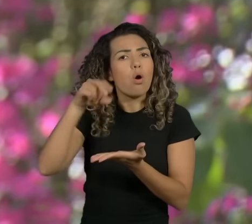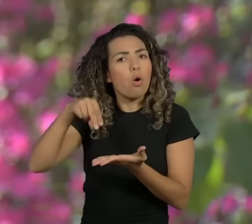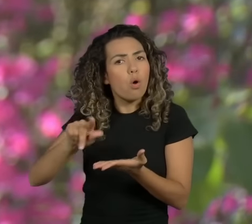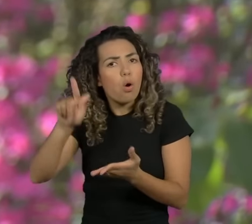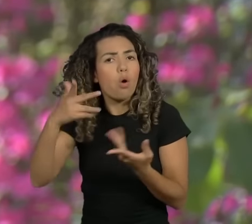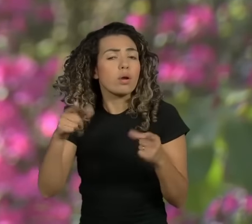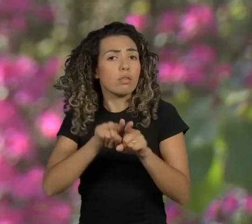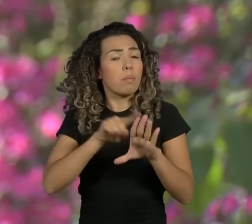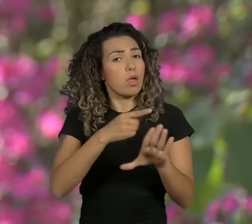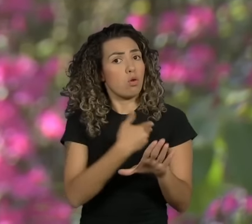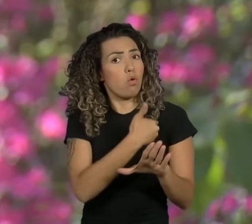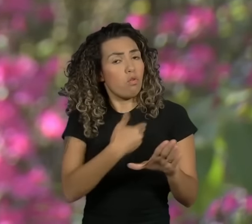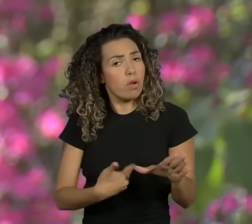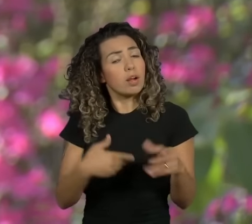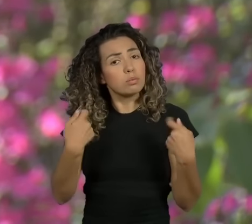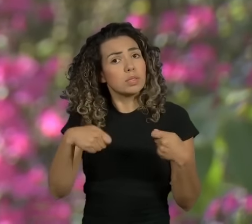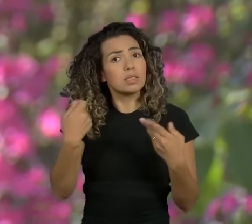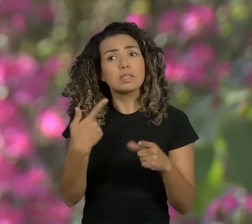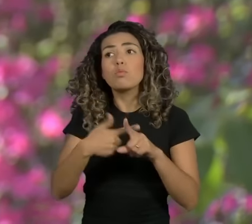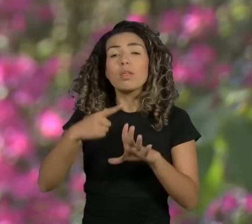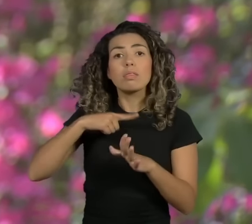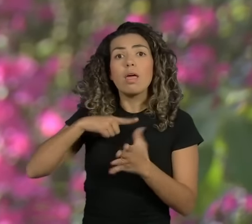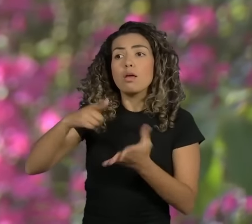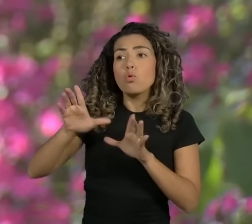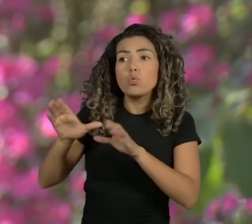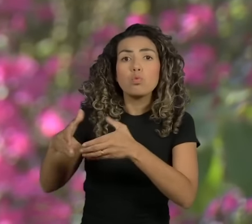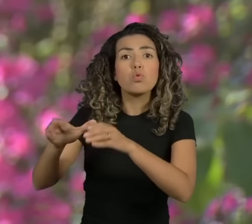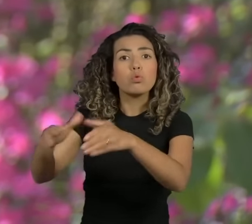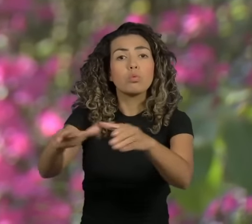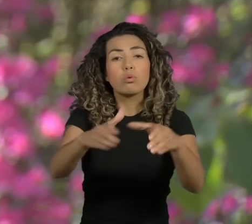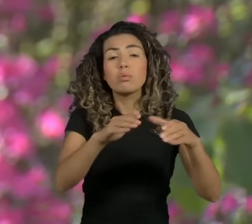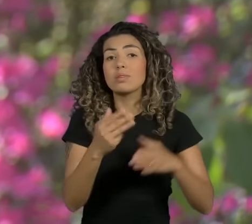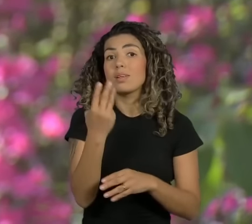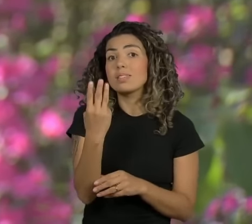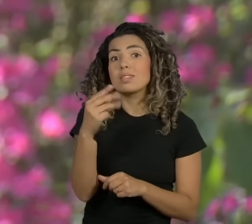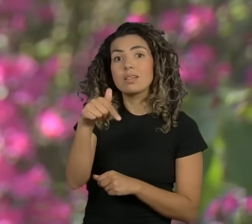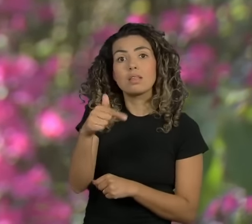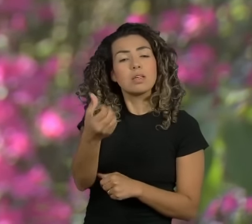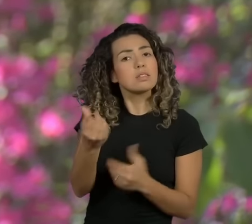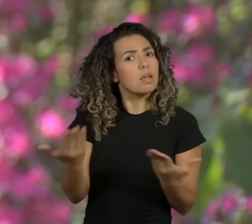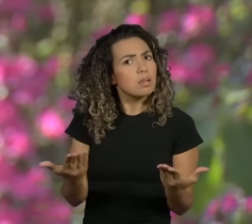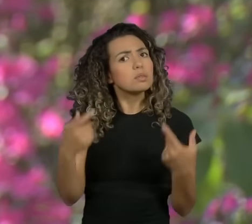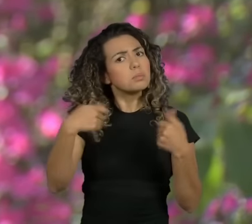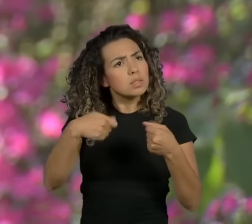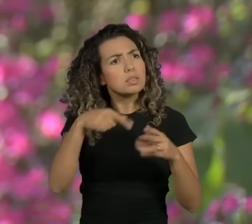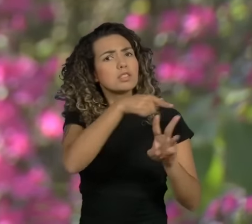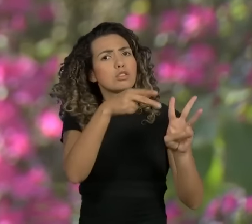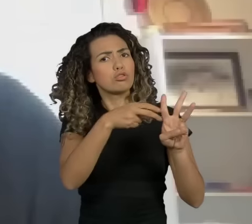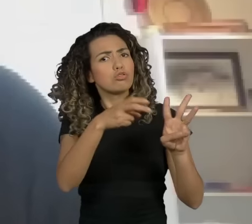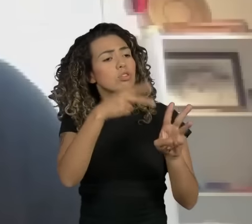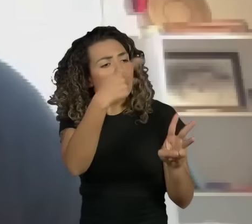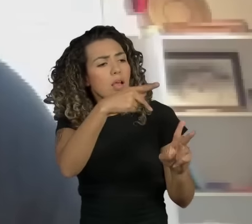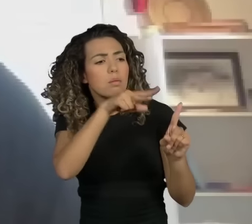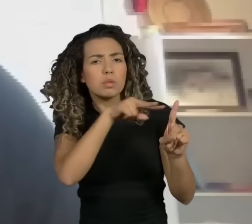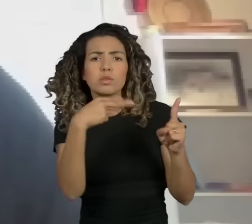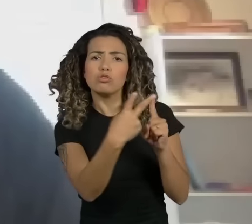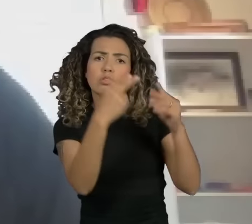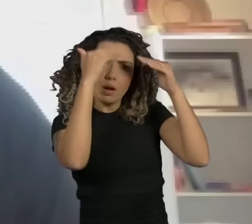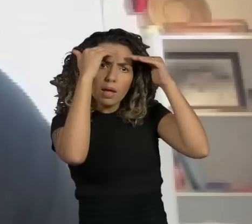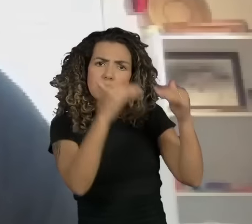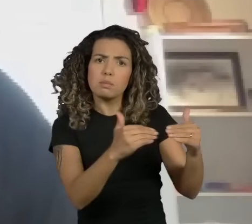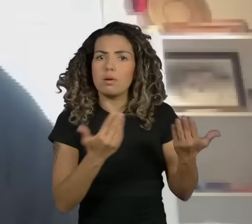representam 376 comunidades, para que a visão indígena seja respeitada. Qualquer